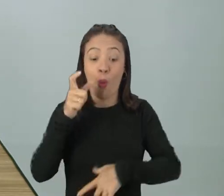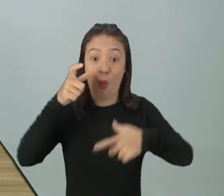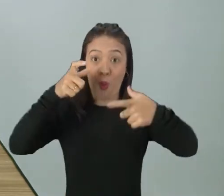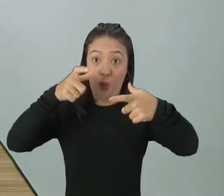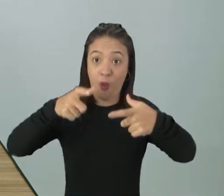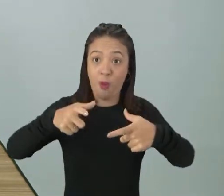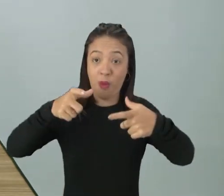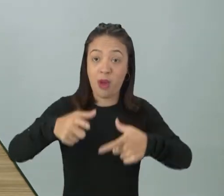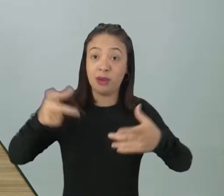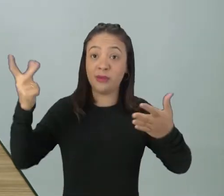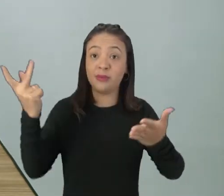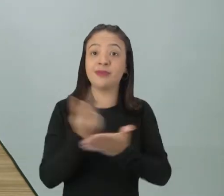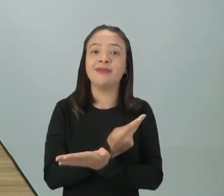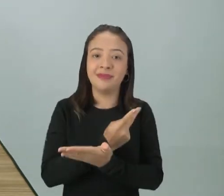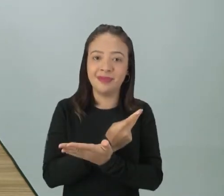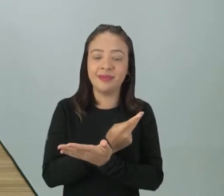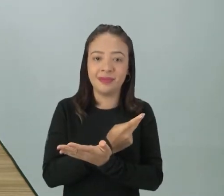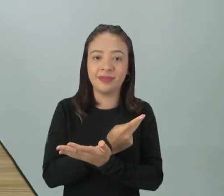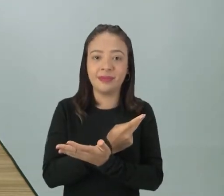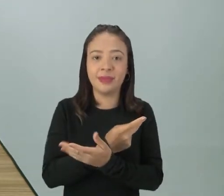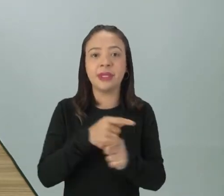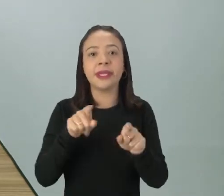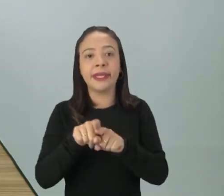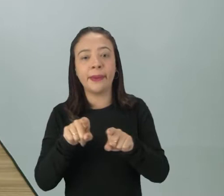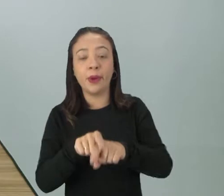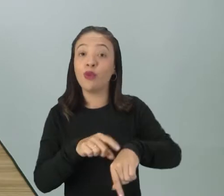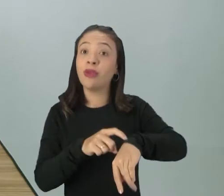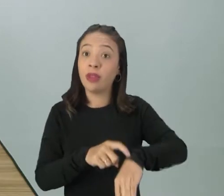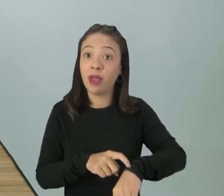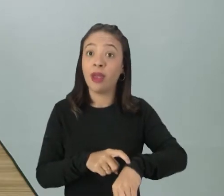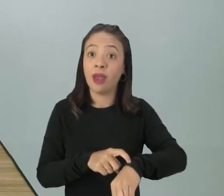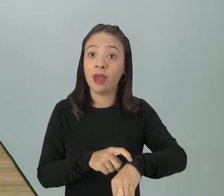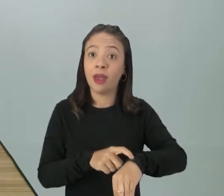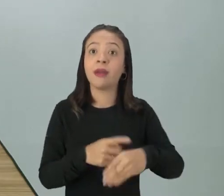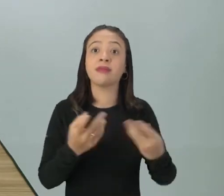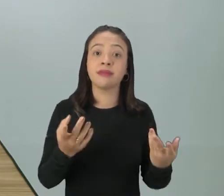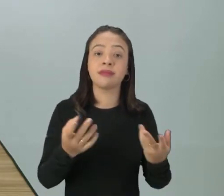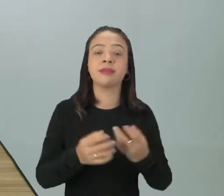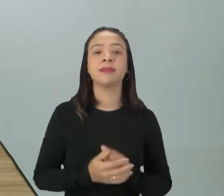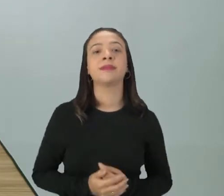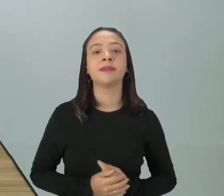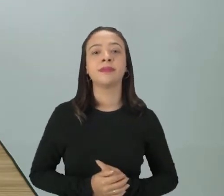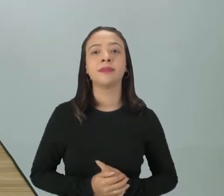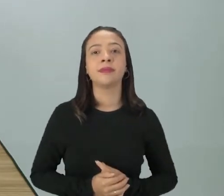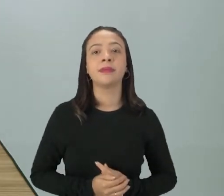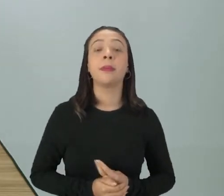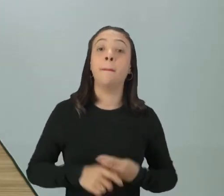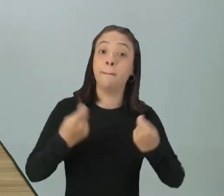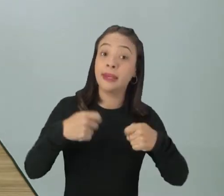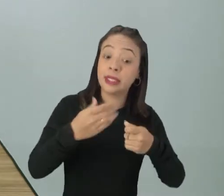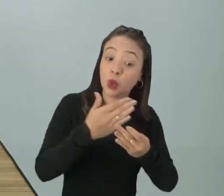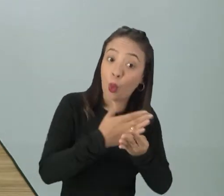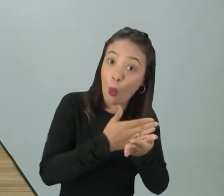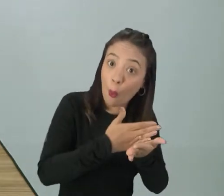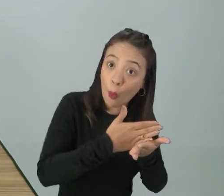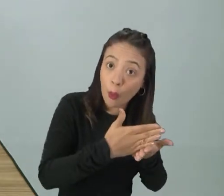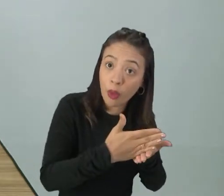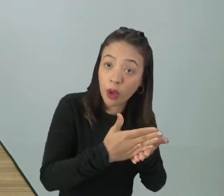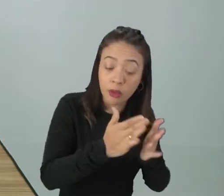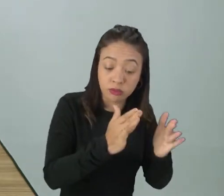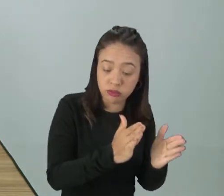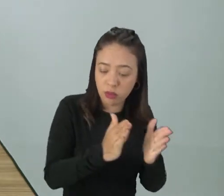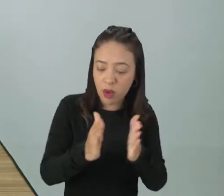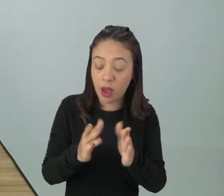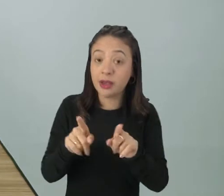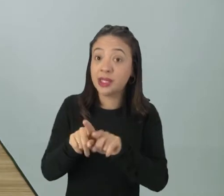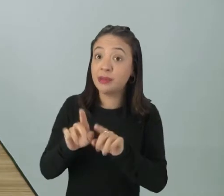para acontecer ela, um tempo. Que tempo era esse? Um começo, o meio e o